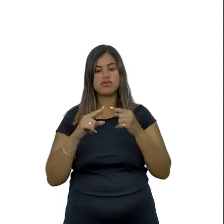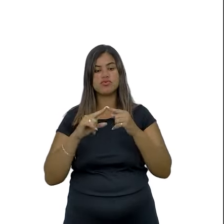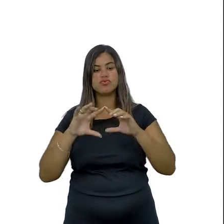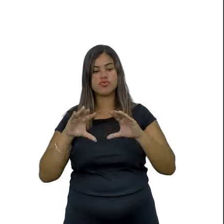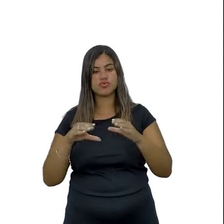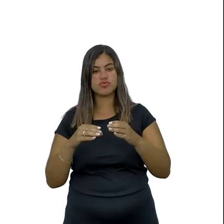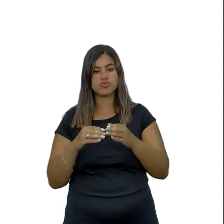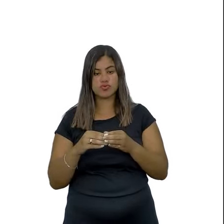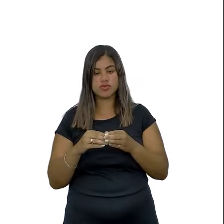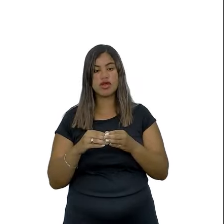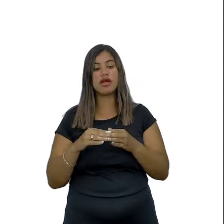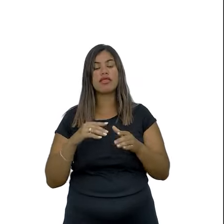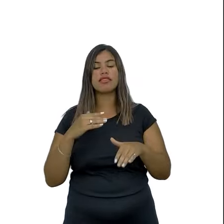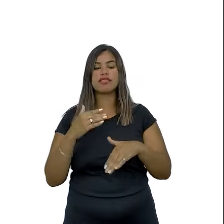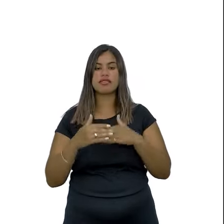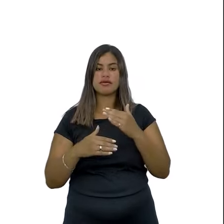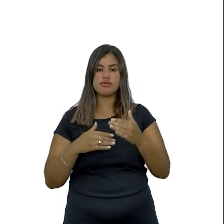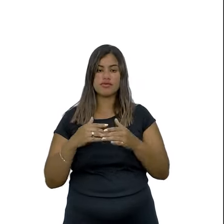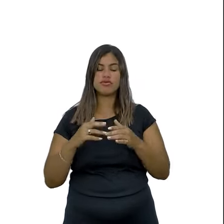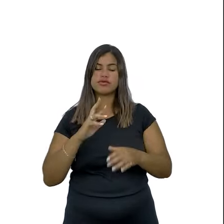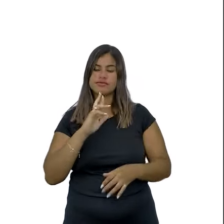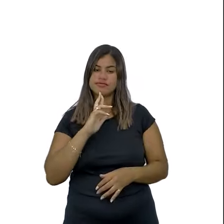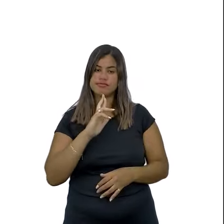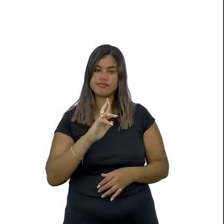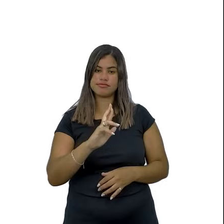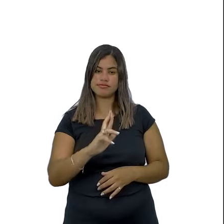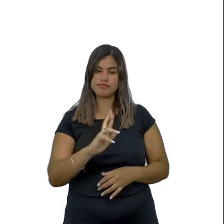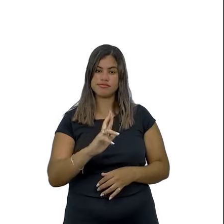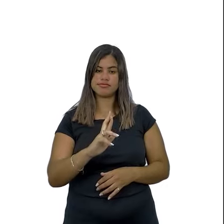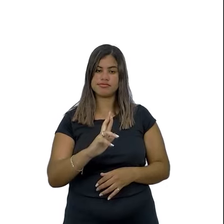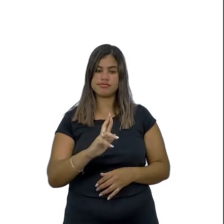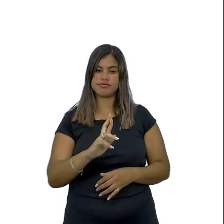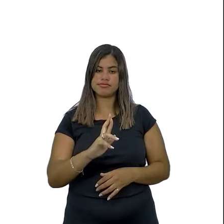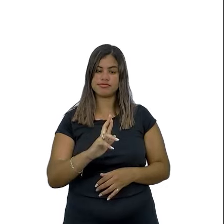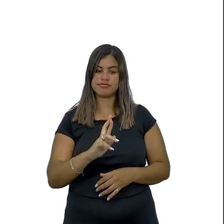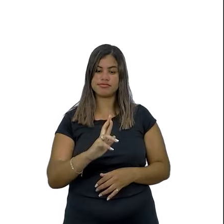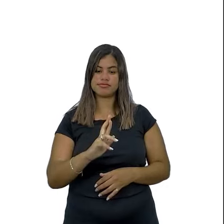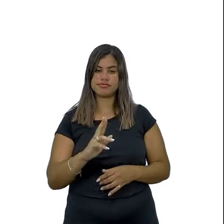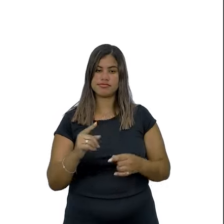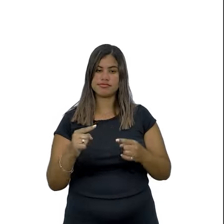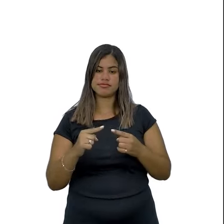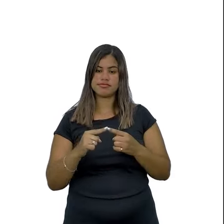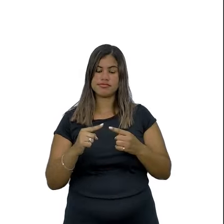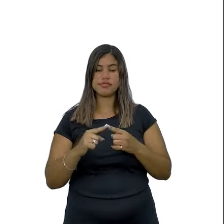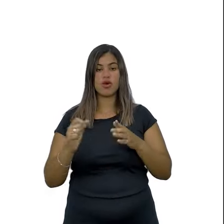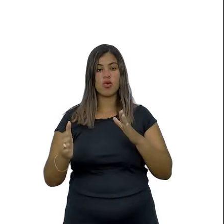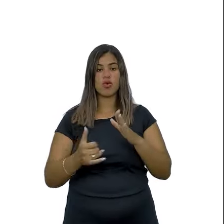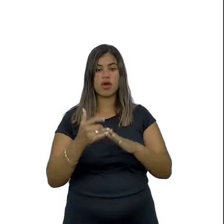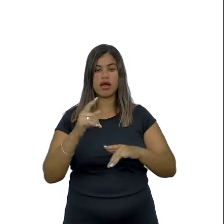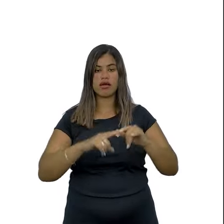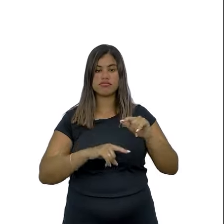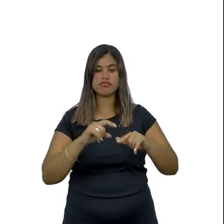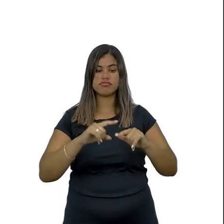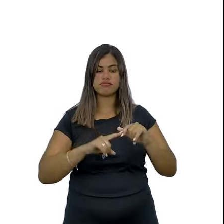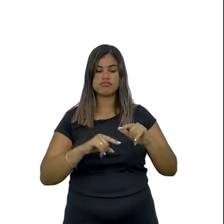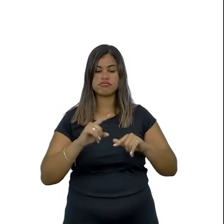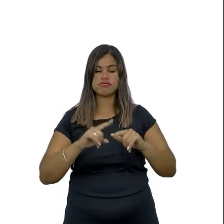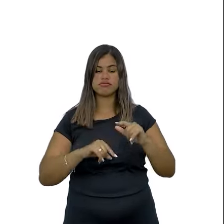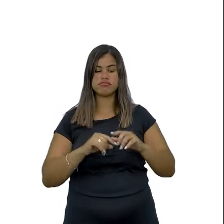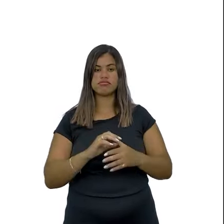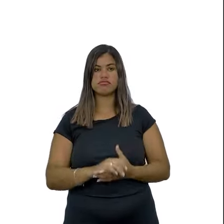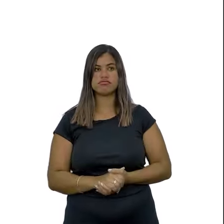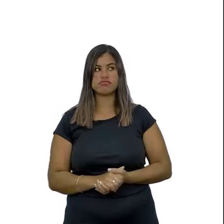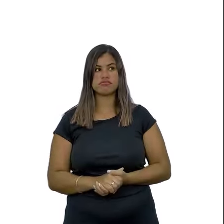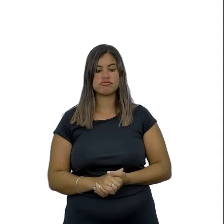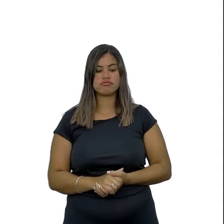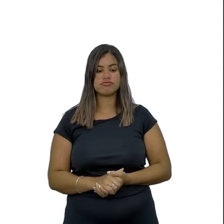agrupamento, até chegar no resultado da quantidade de objetos de uma coleção.